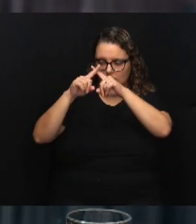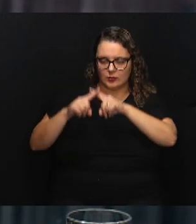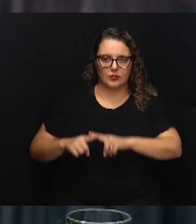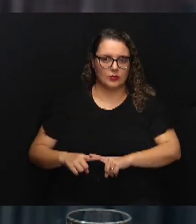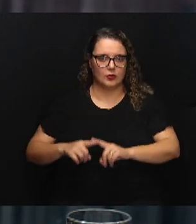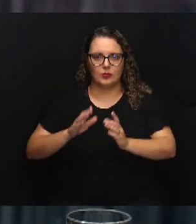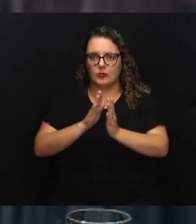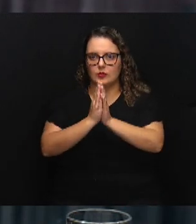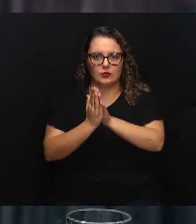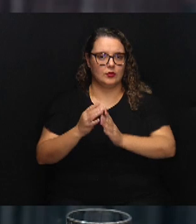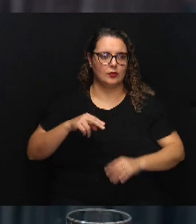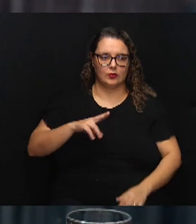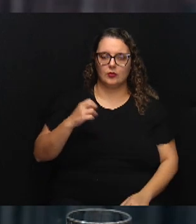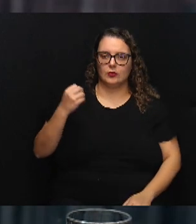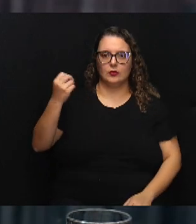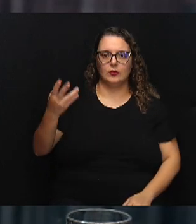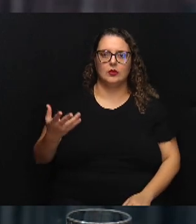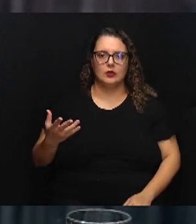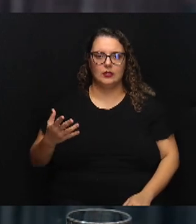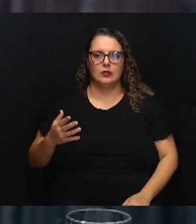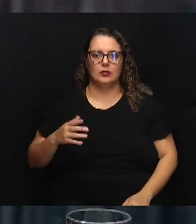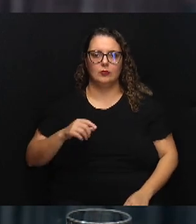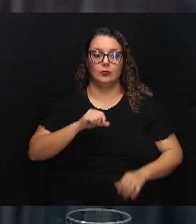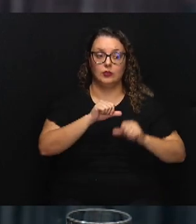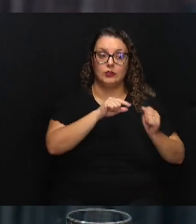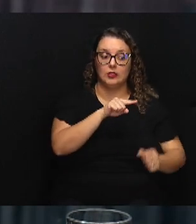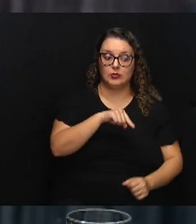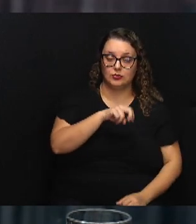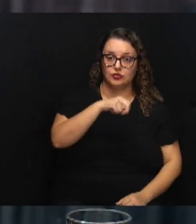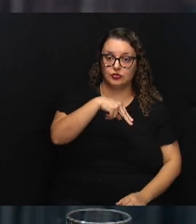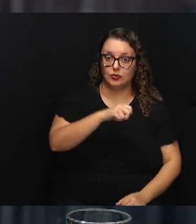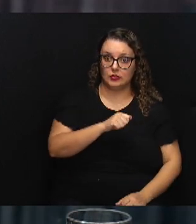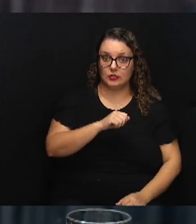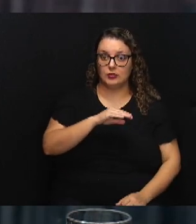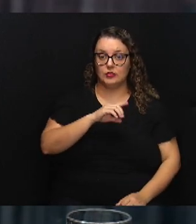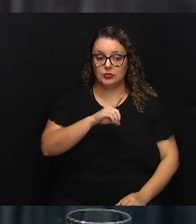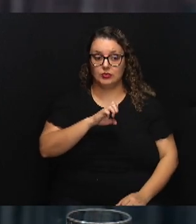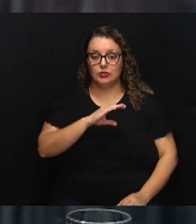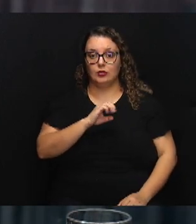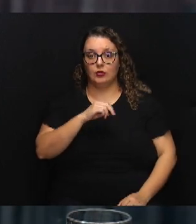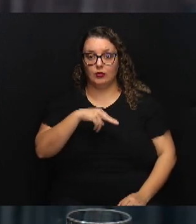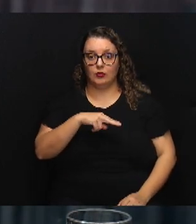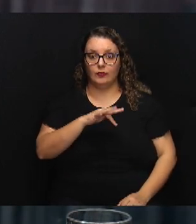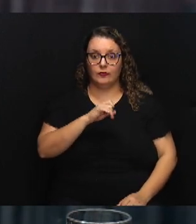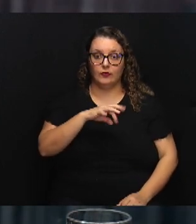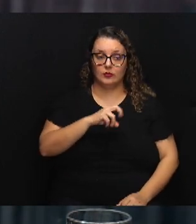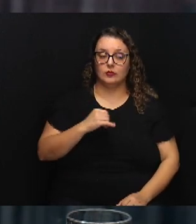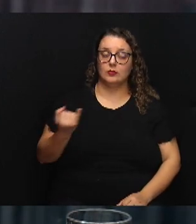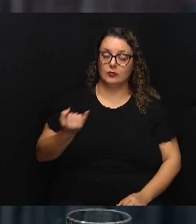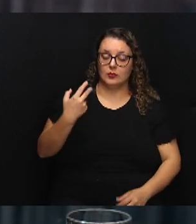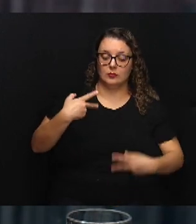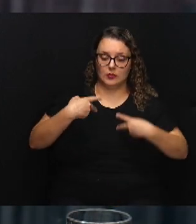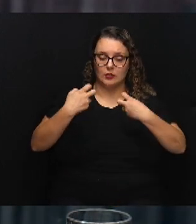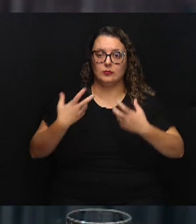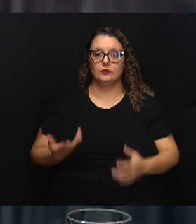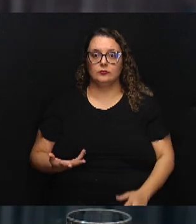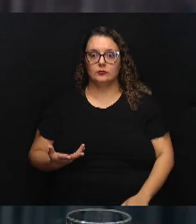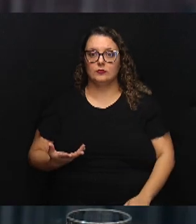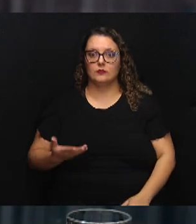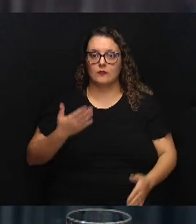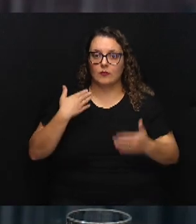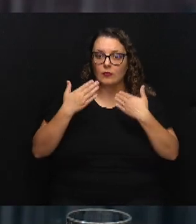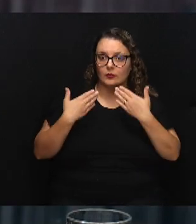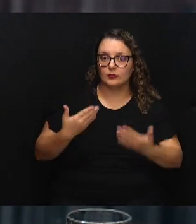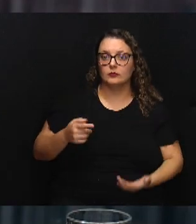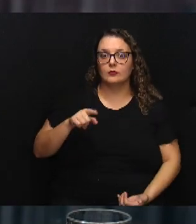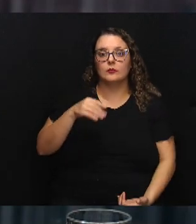intercâmbio, para uma viagem, saindo um pouquinho da zona de conforto, é muito importante para você se conhecer, né? Eu comento muito do fato de